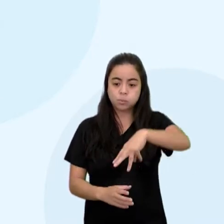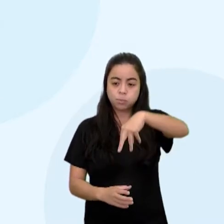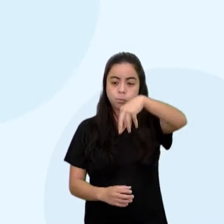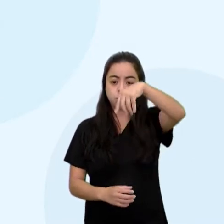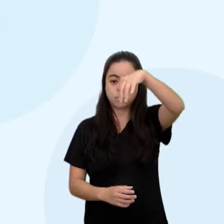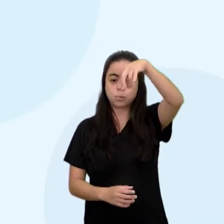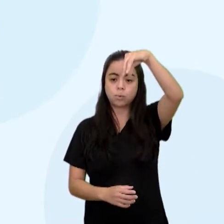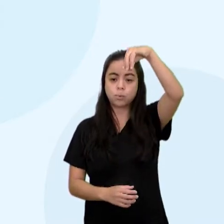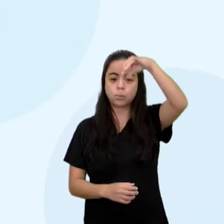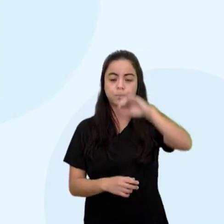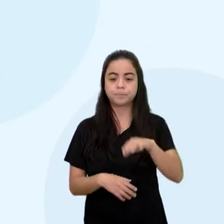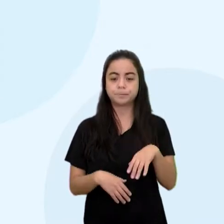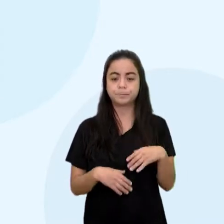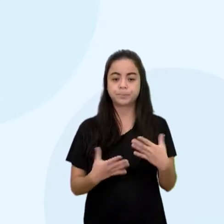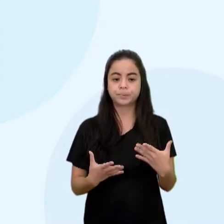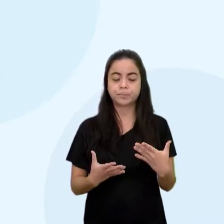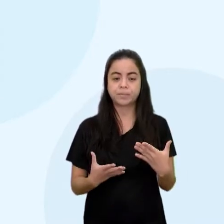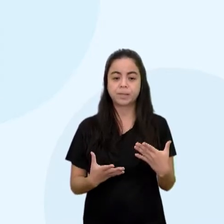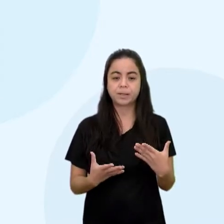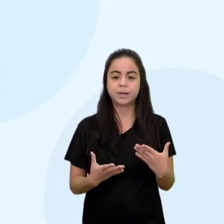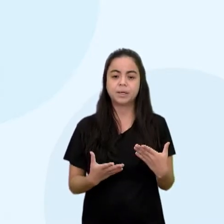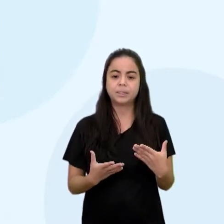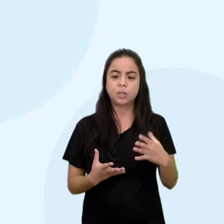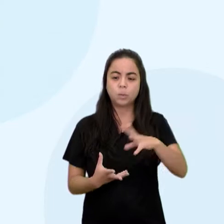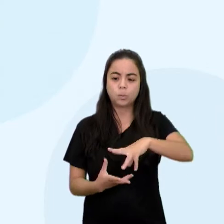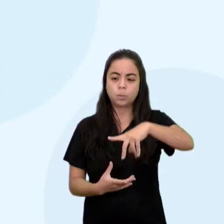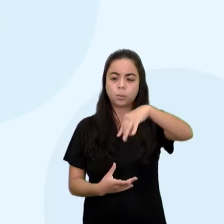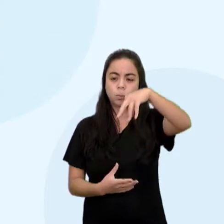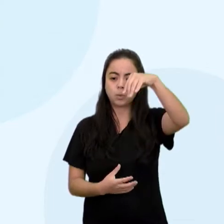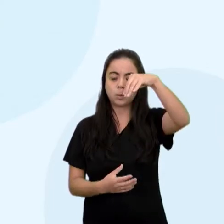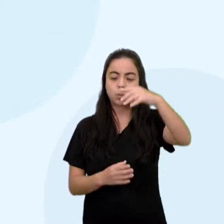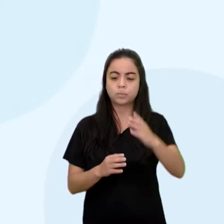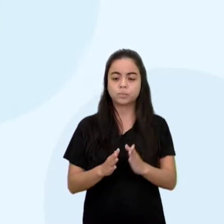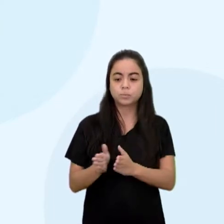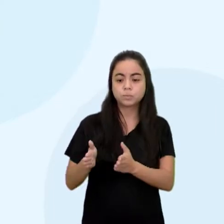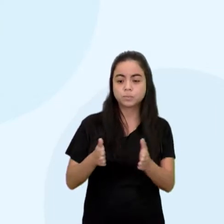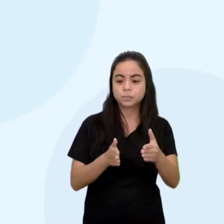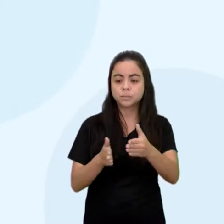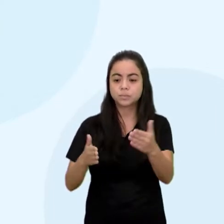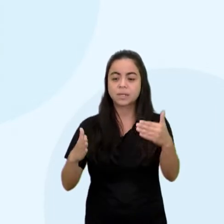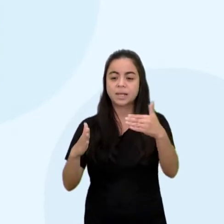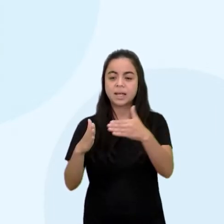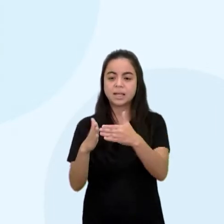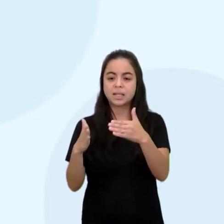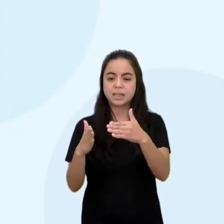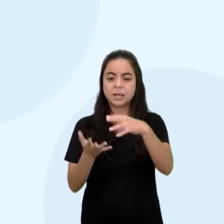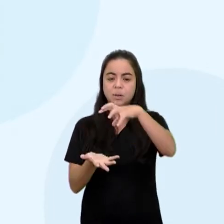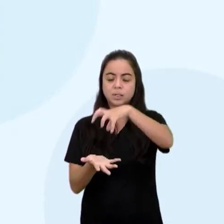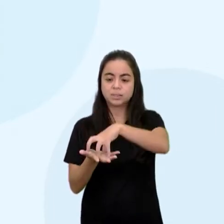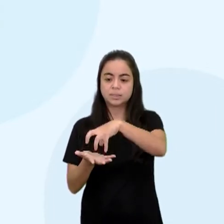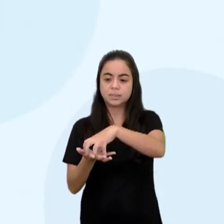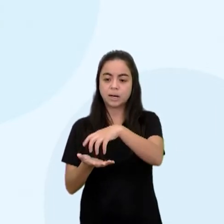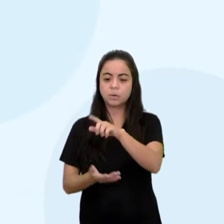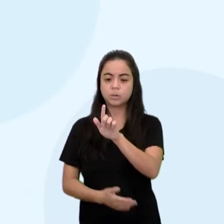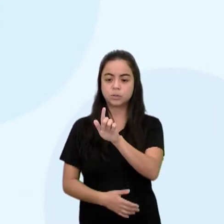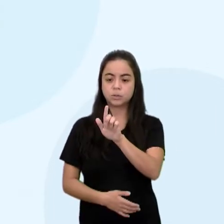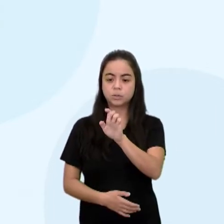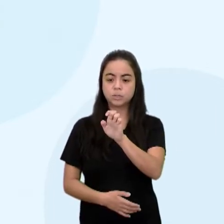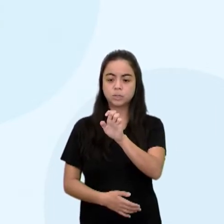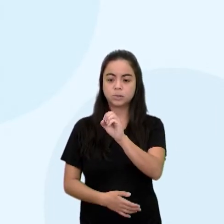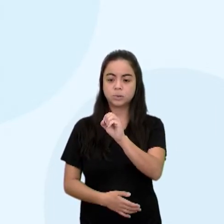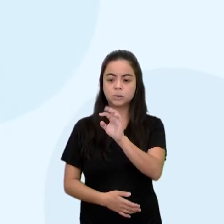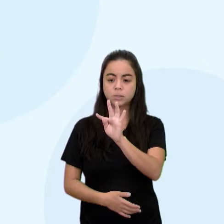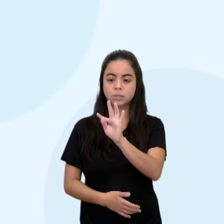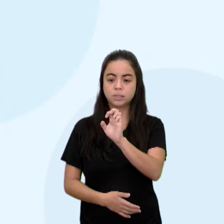importante. E este vapor ele é conduzido aí até uma central geotérmica, tá certo? Até a usina que